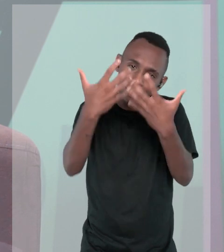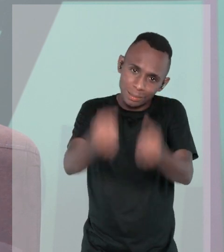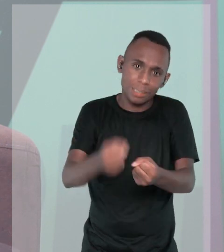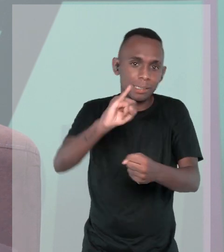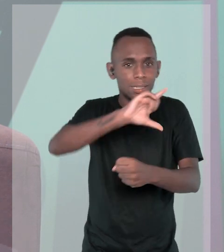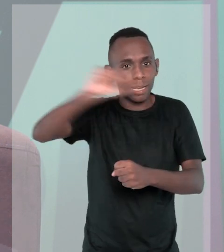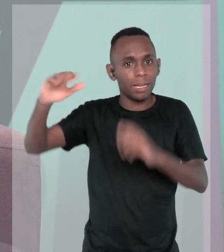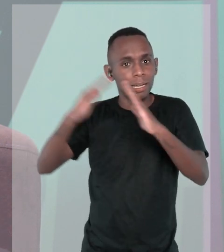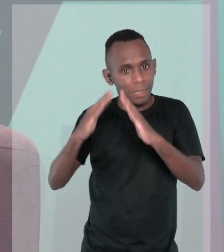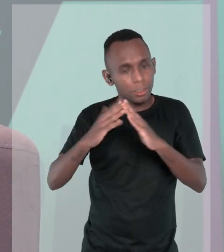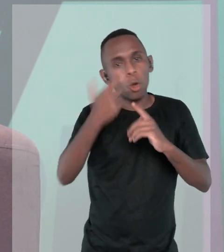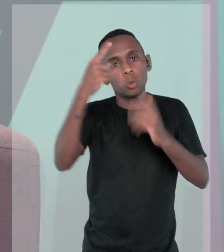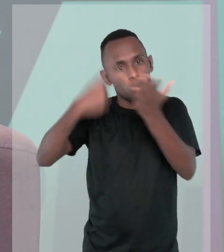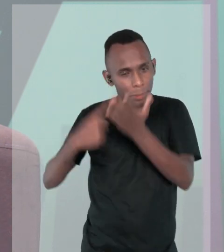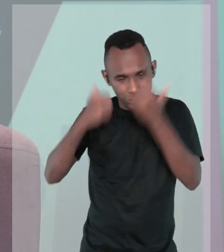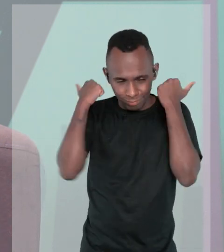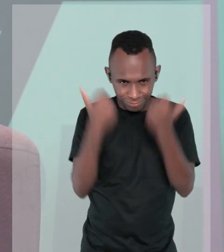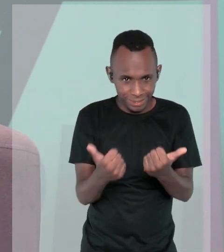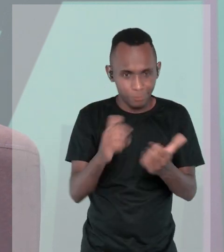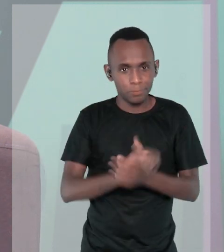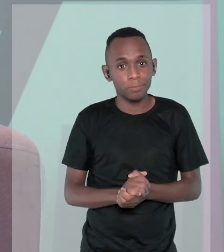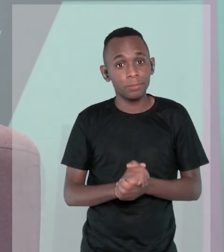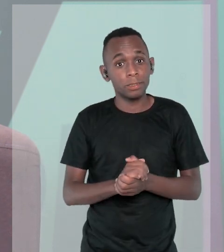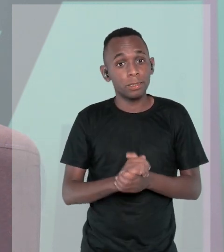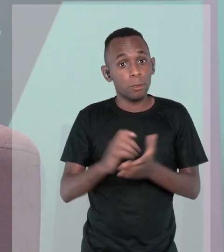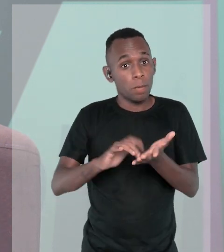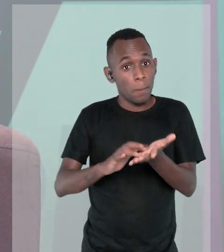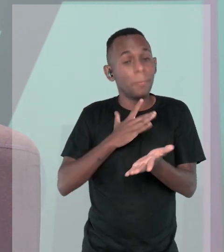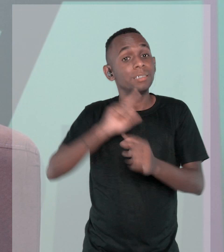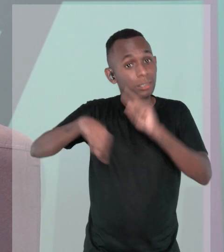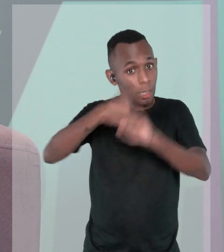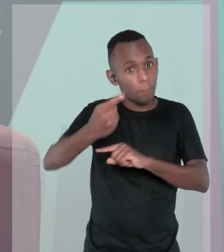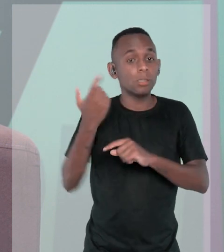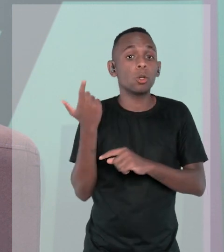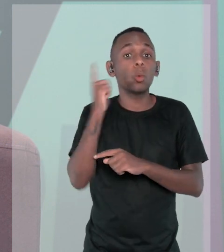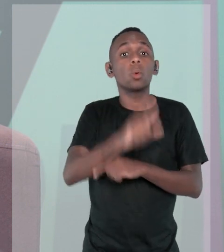ir para casa descansar ou se tiver outras coisas. Combinado assim? Só me manda uma mensagem depois, porque